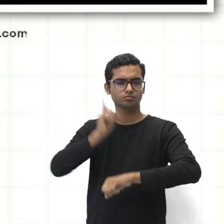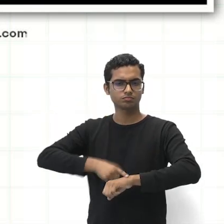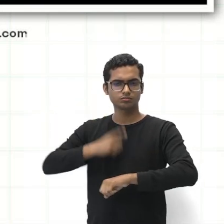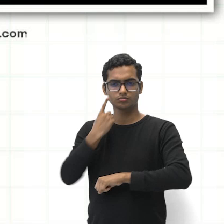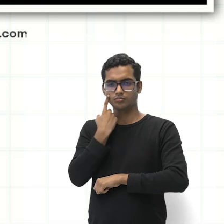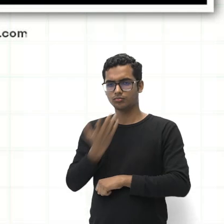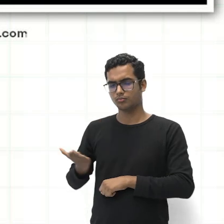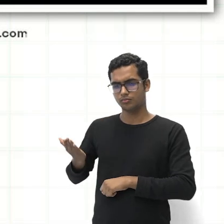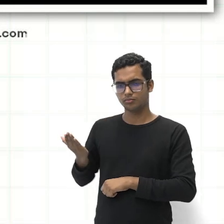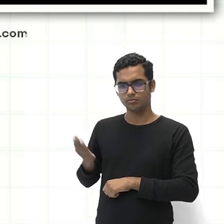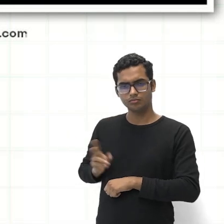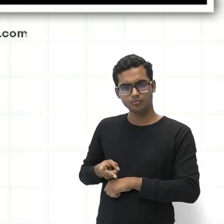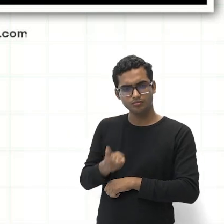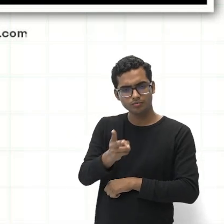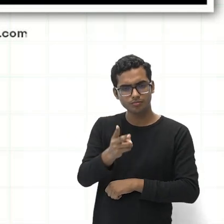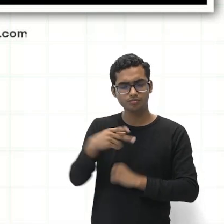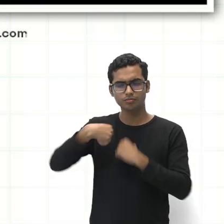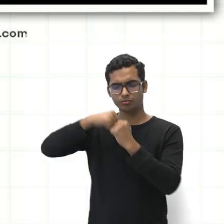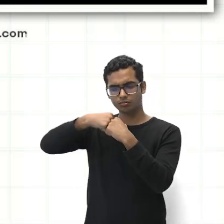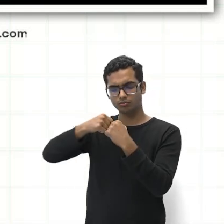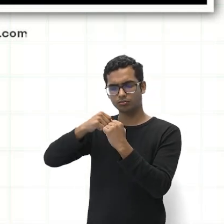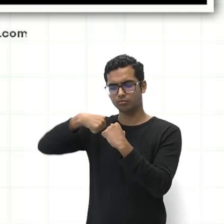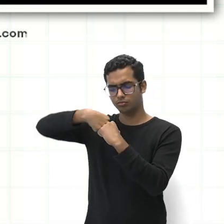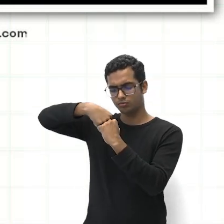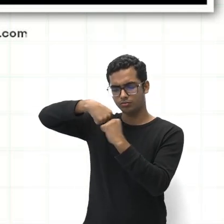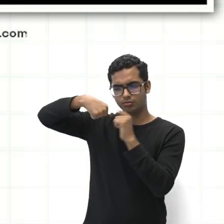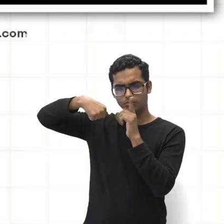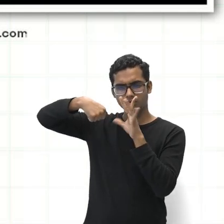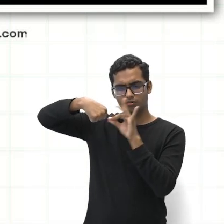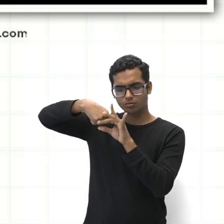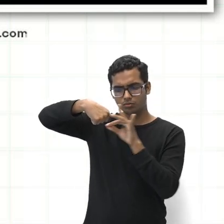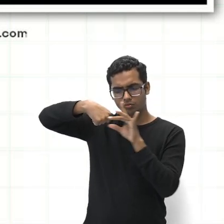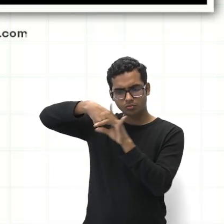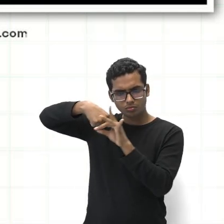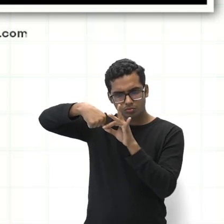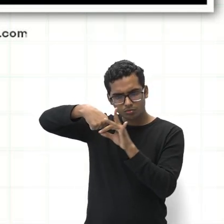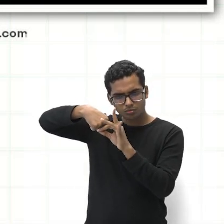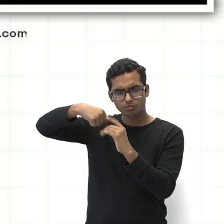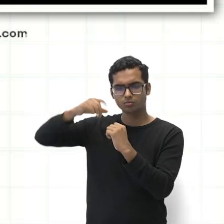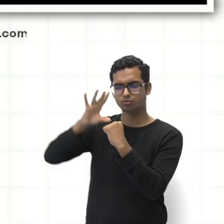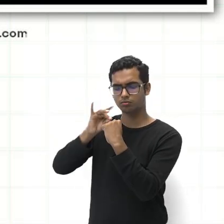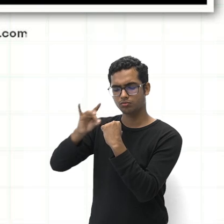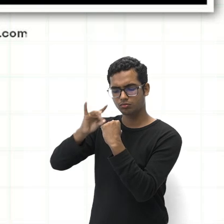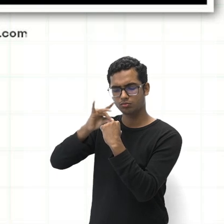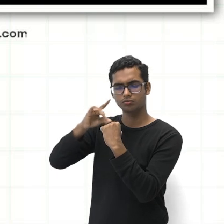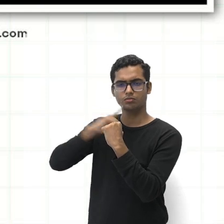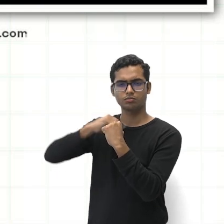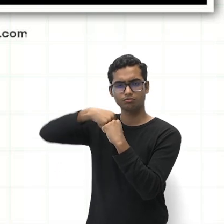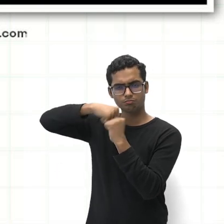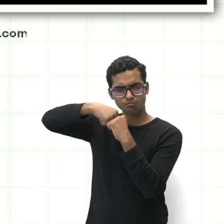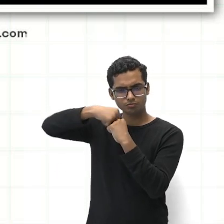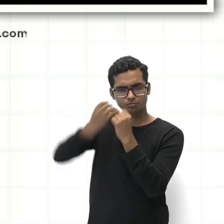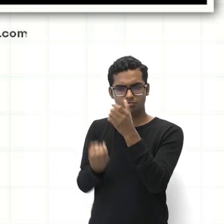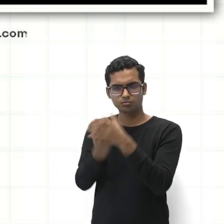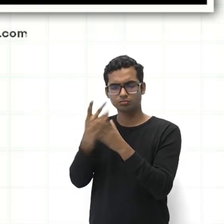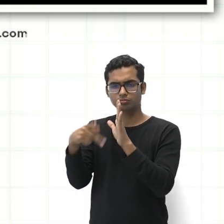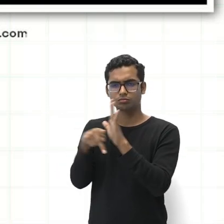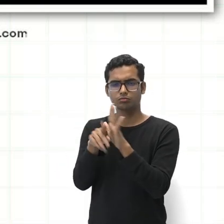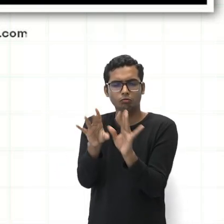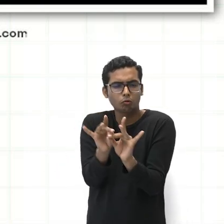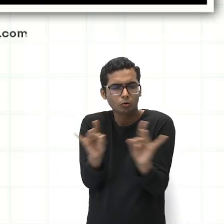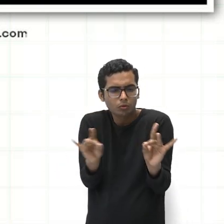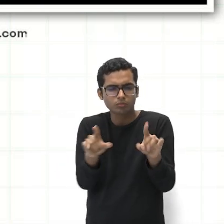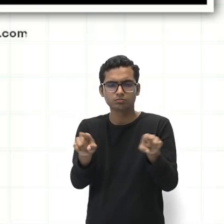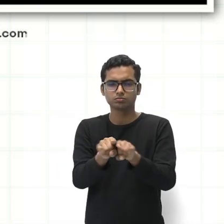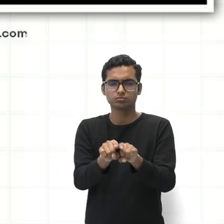se manter a lubrificação, nós temos a produção desse líquido sinovial, que ele é